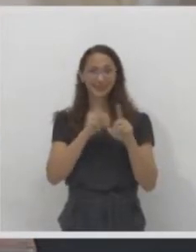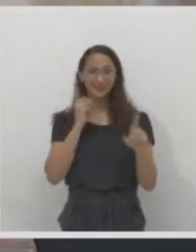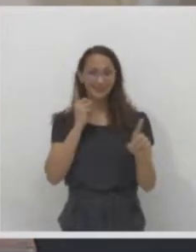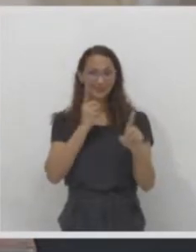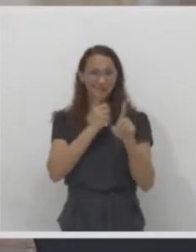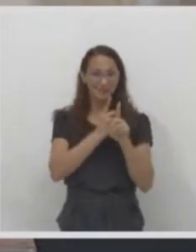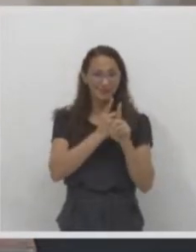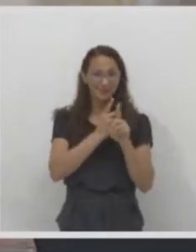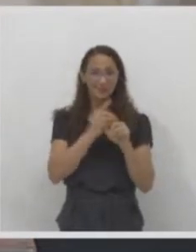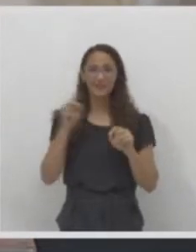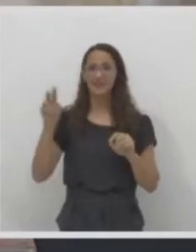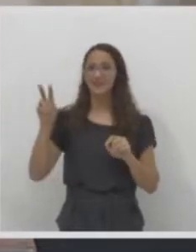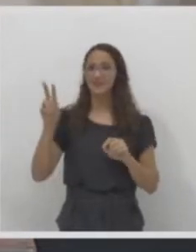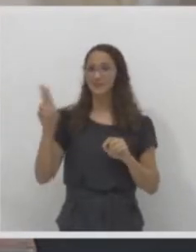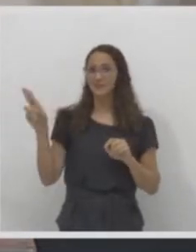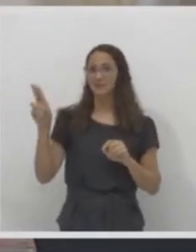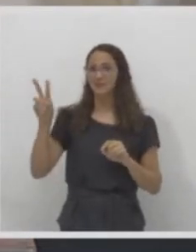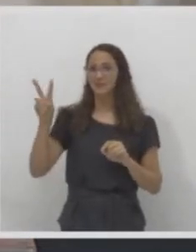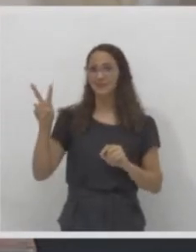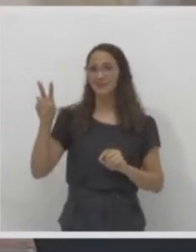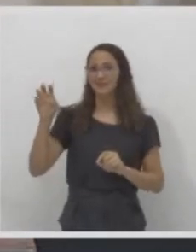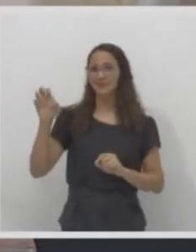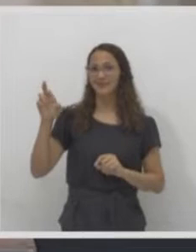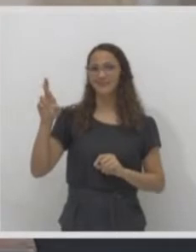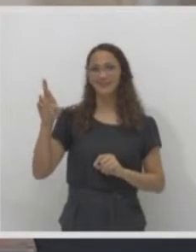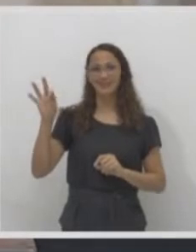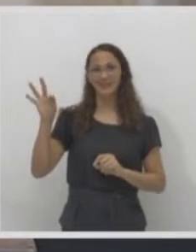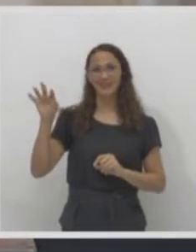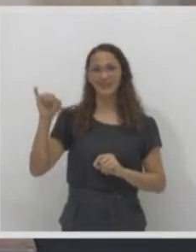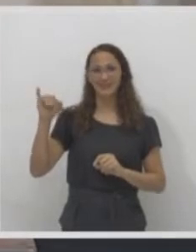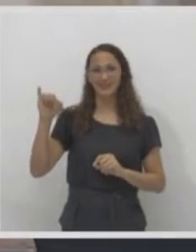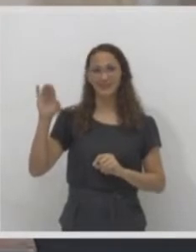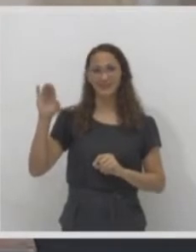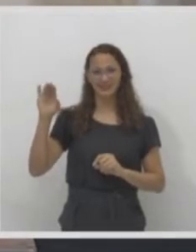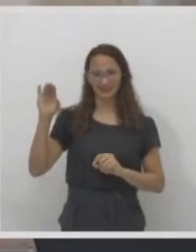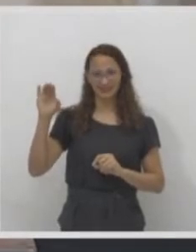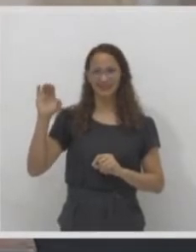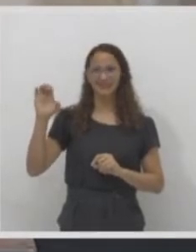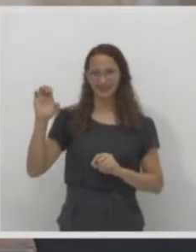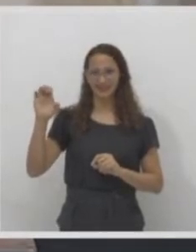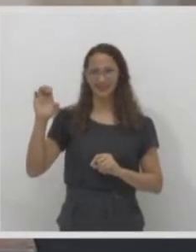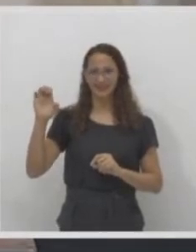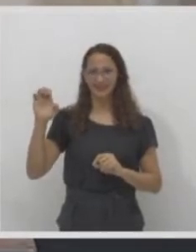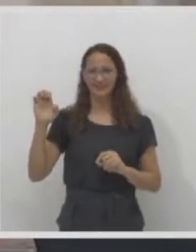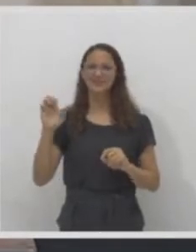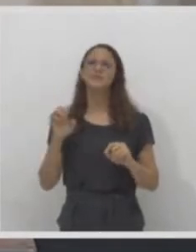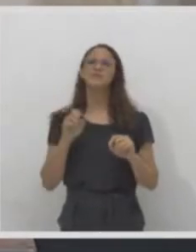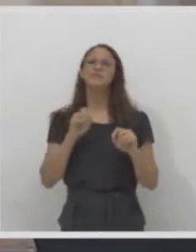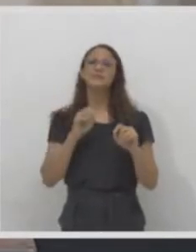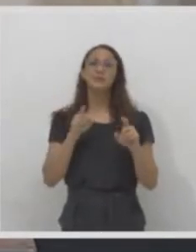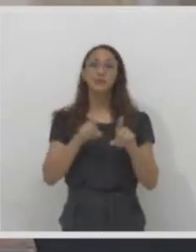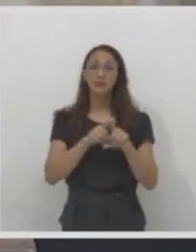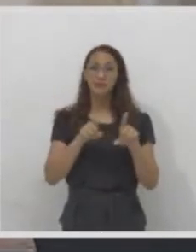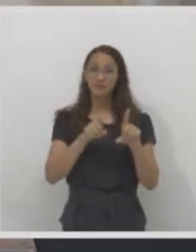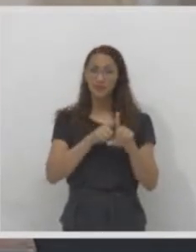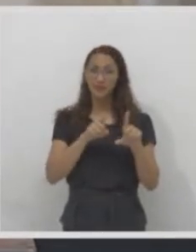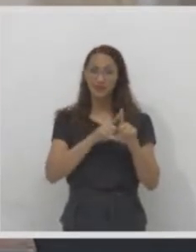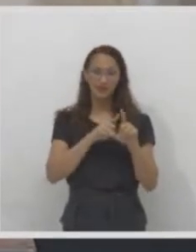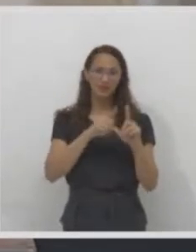melhor explicação, vocês podem consultar as nossas aulas anteriores. Já estão disponíveis no